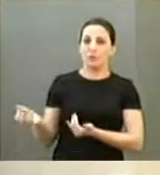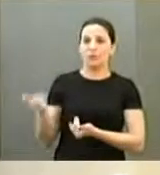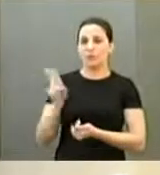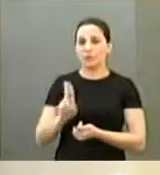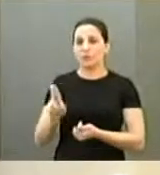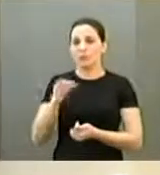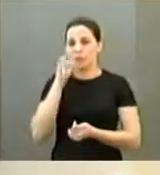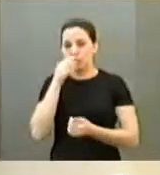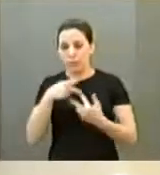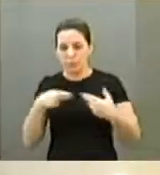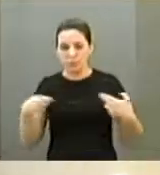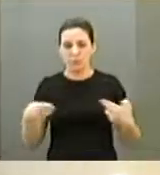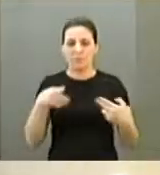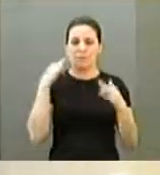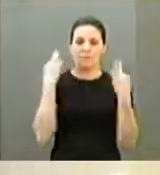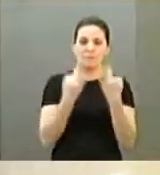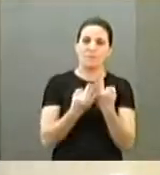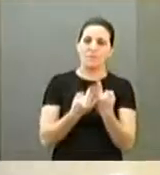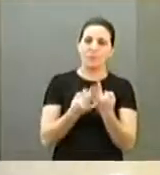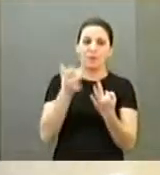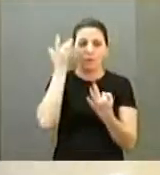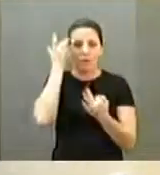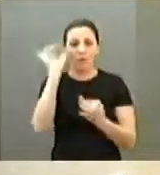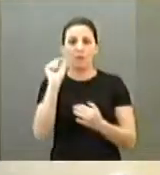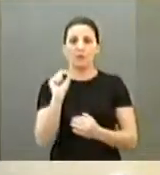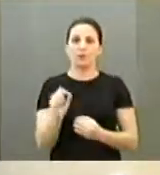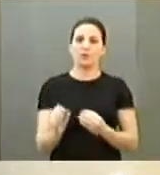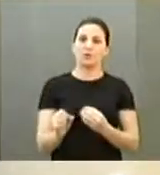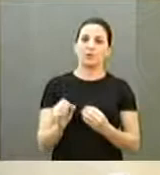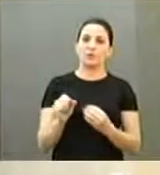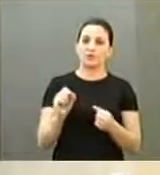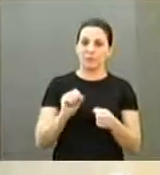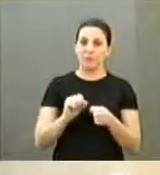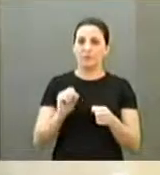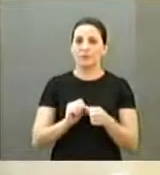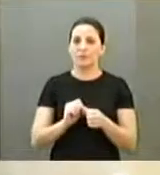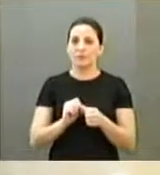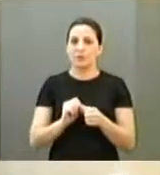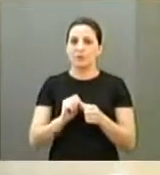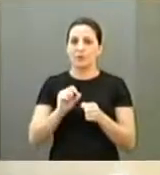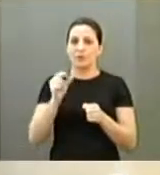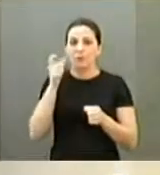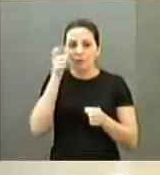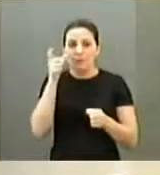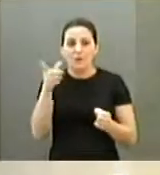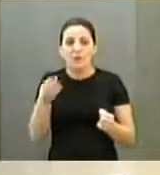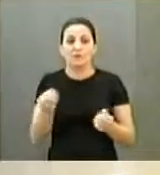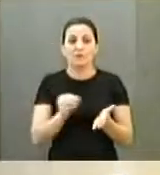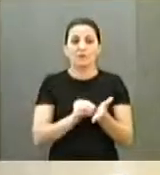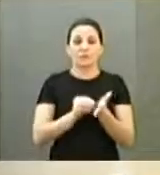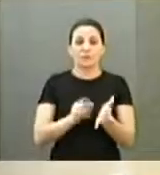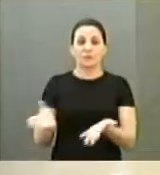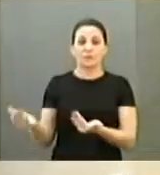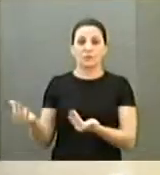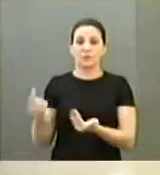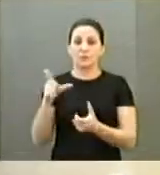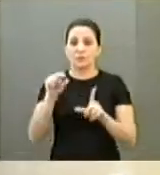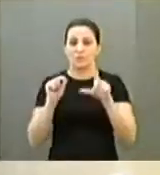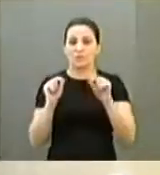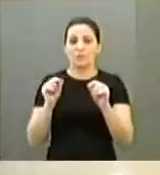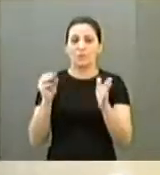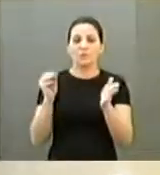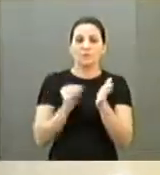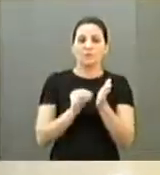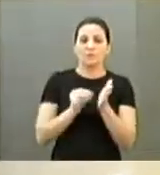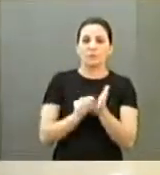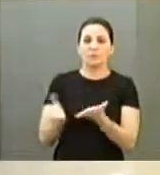e que as famílias não sabem mais o que fazer. Que perspectiva falta para os nossos jovens? Que alternativas nós estamos apresentando para os